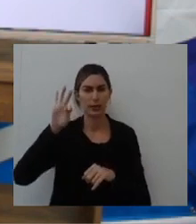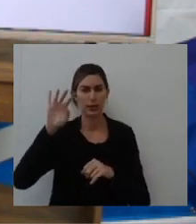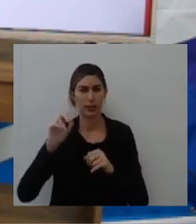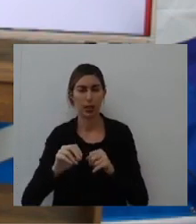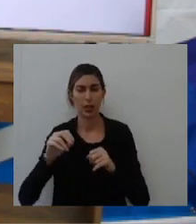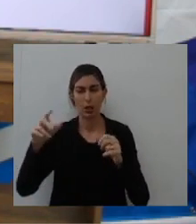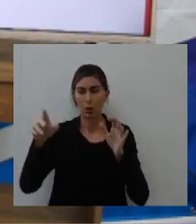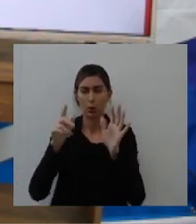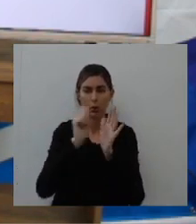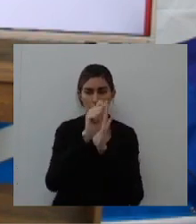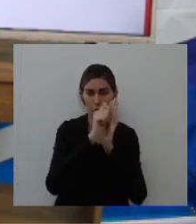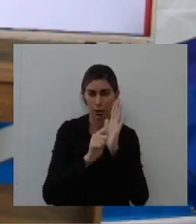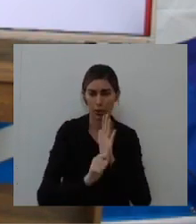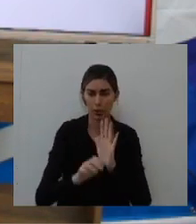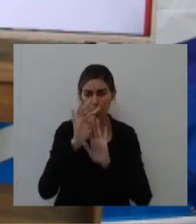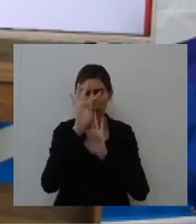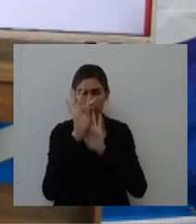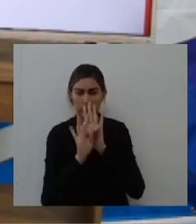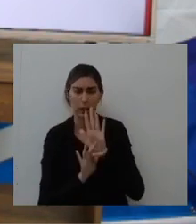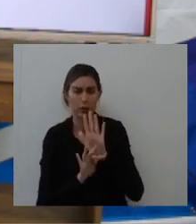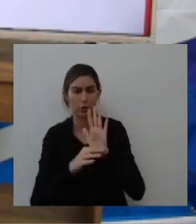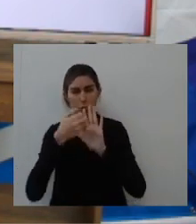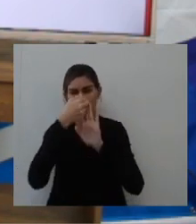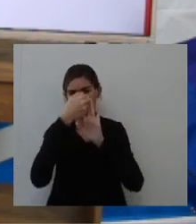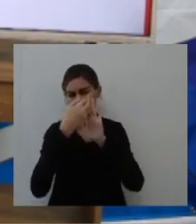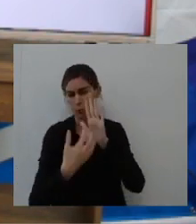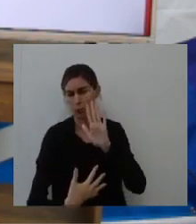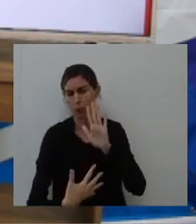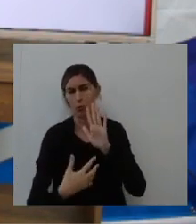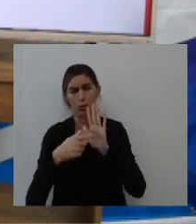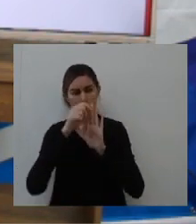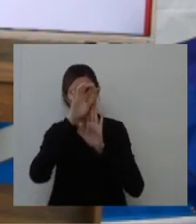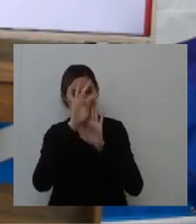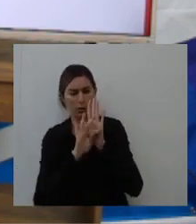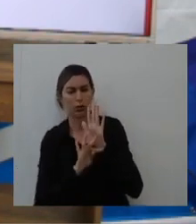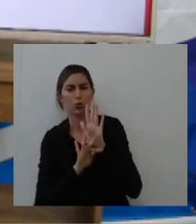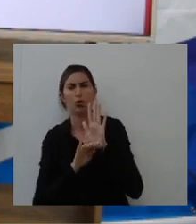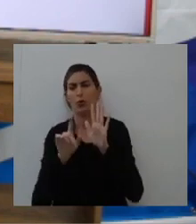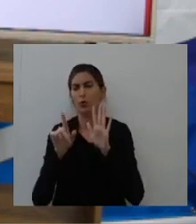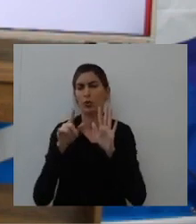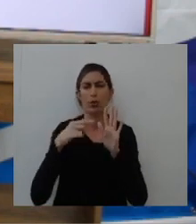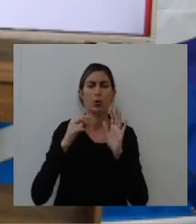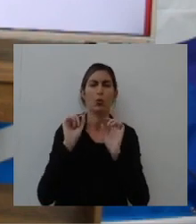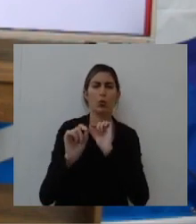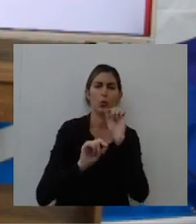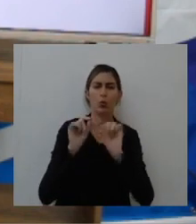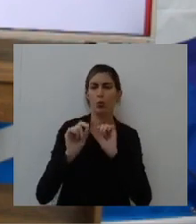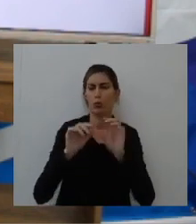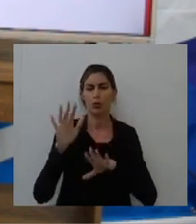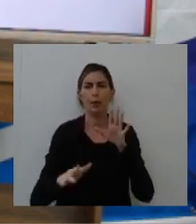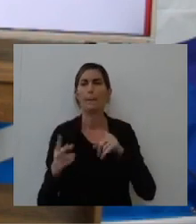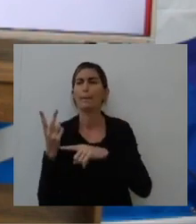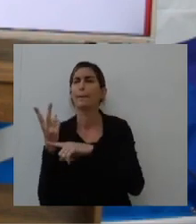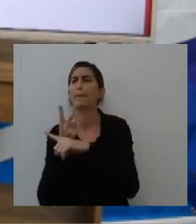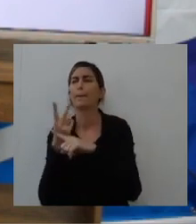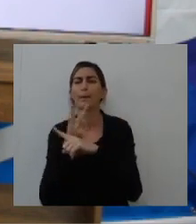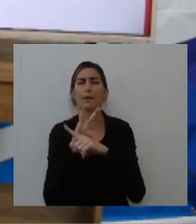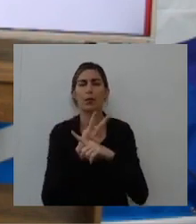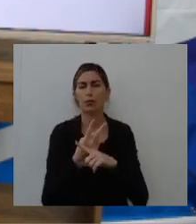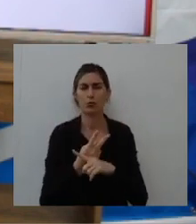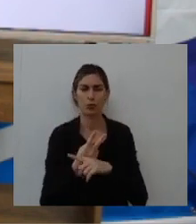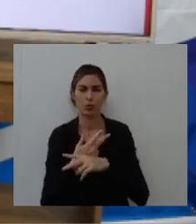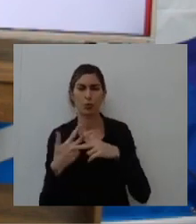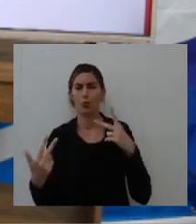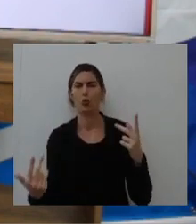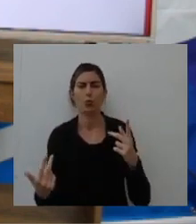vem escrito no texto. Aquilo do que você não depende de buscar